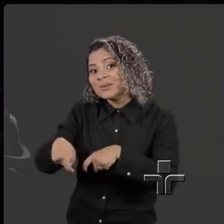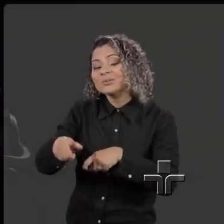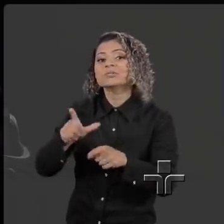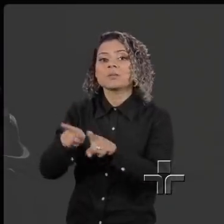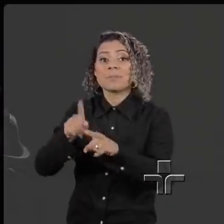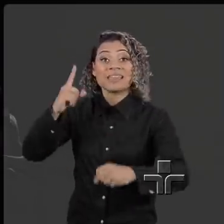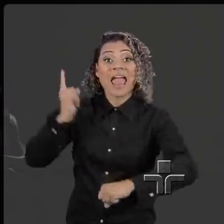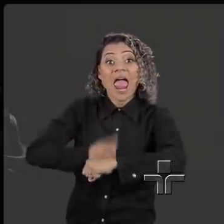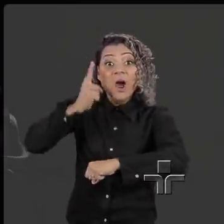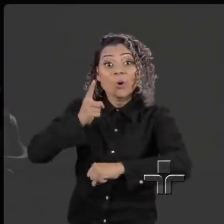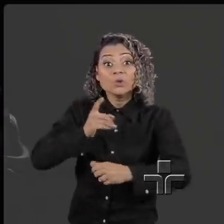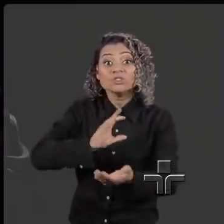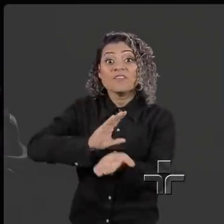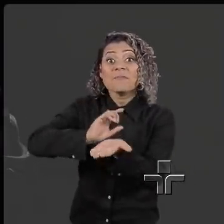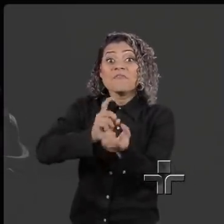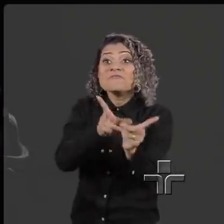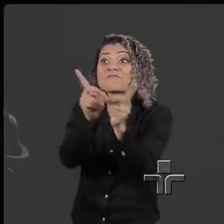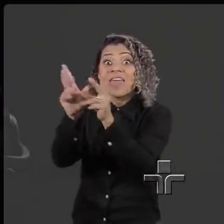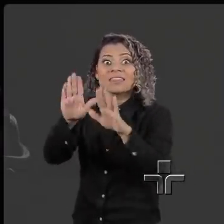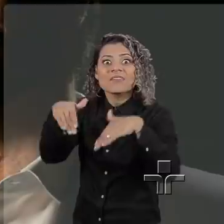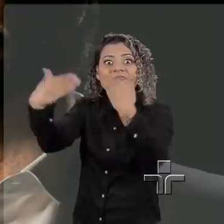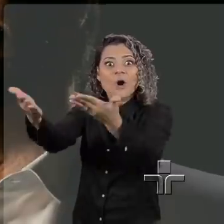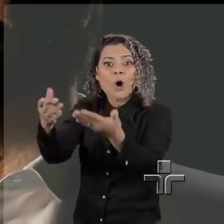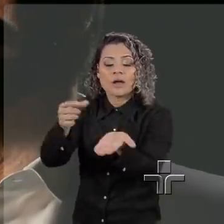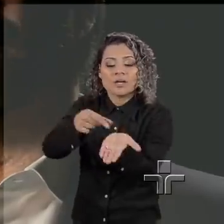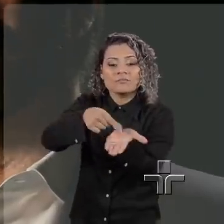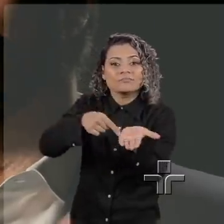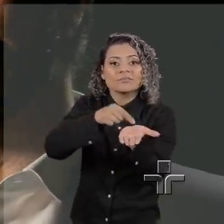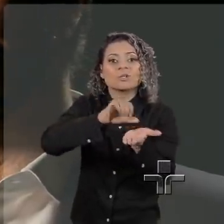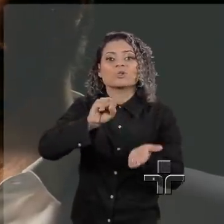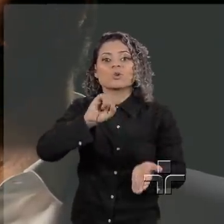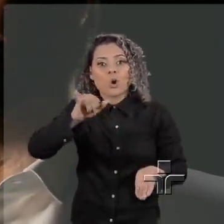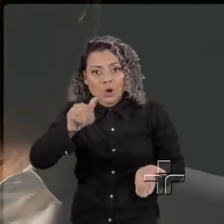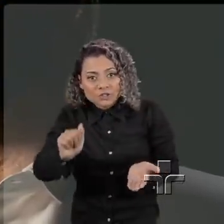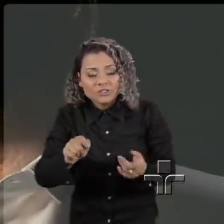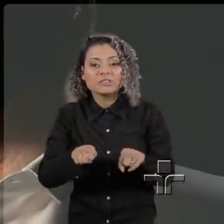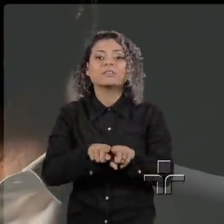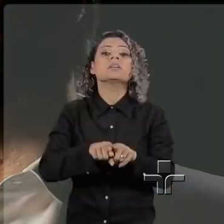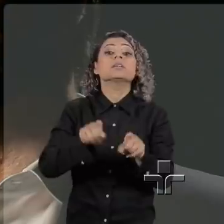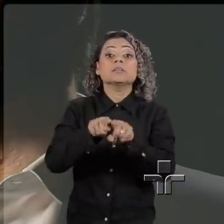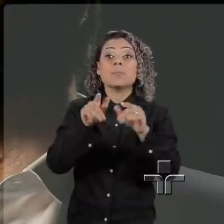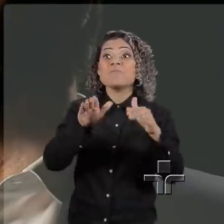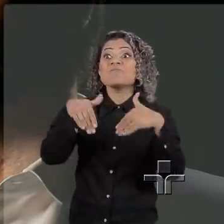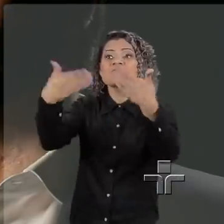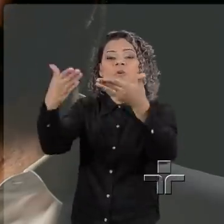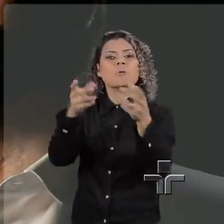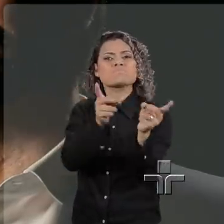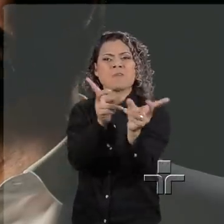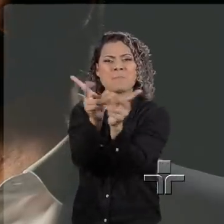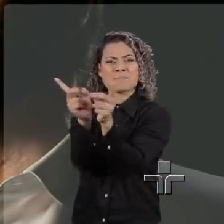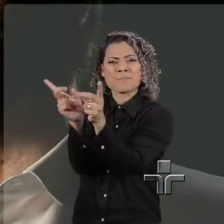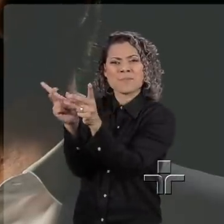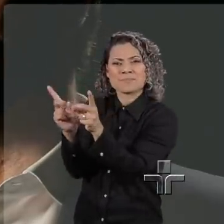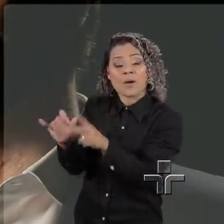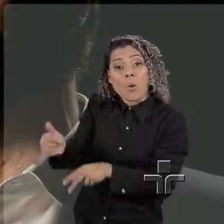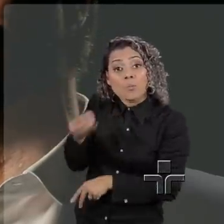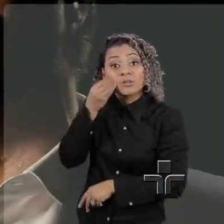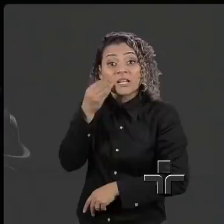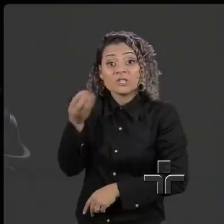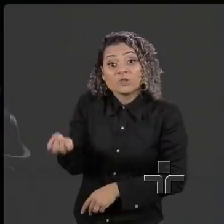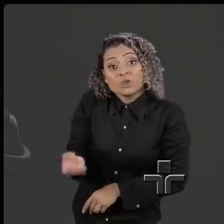exportações em alguns segmentos, por exemplo, como a soja, né? O mercado internacional aberto aí com algumas oportunidades novas